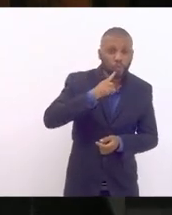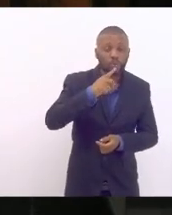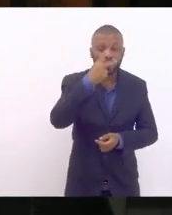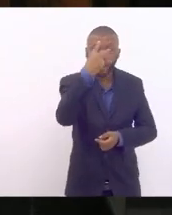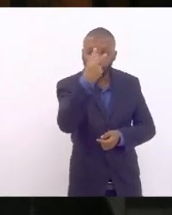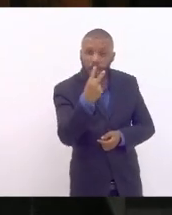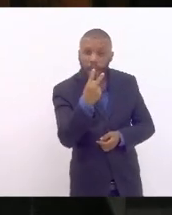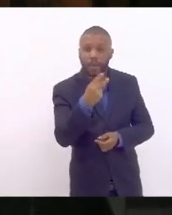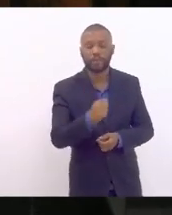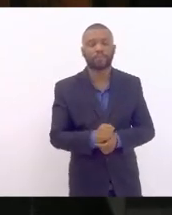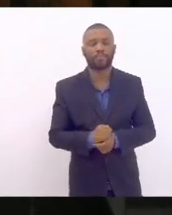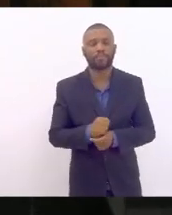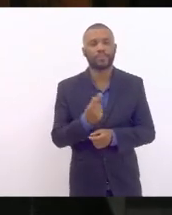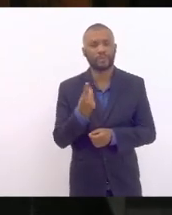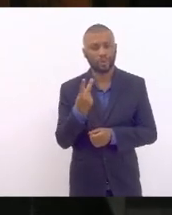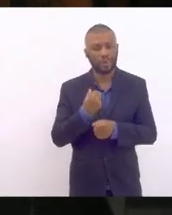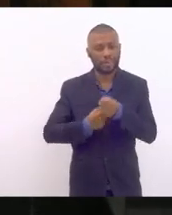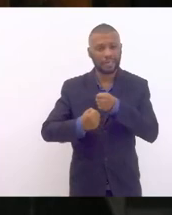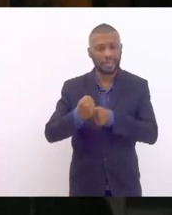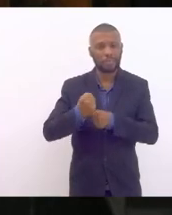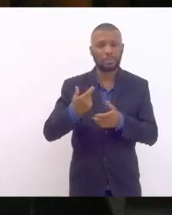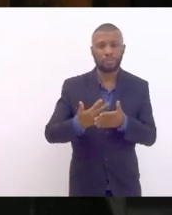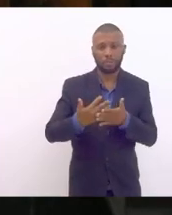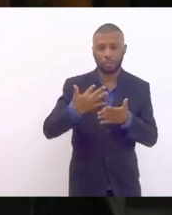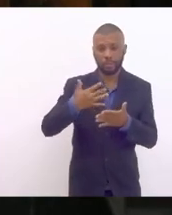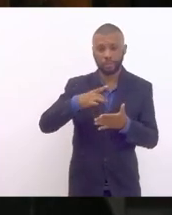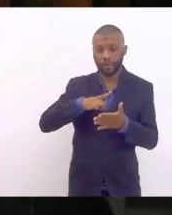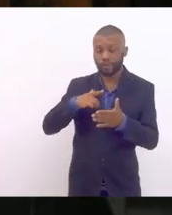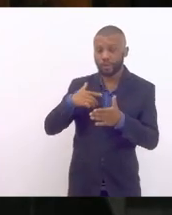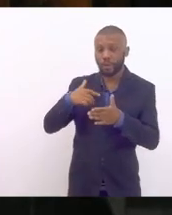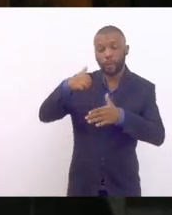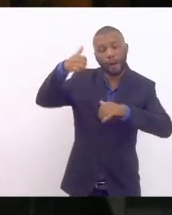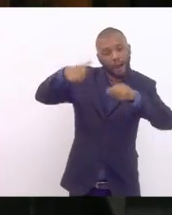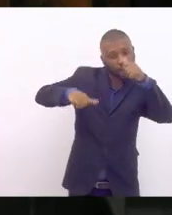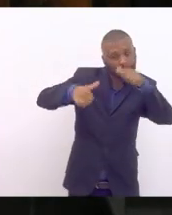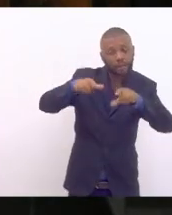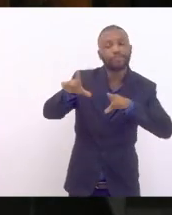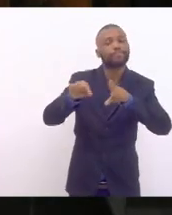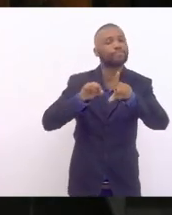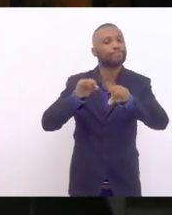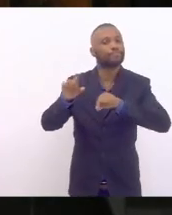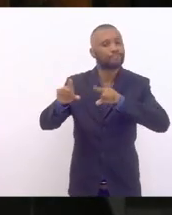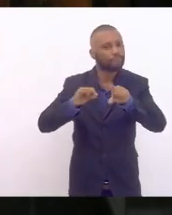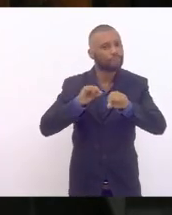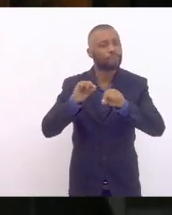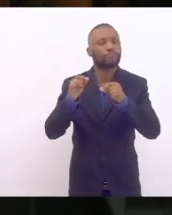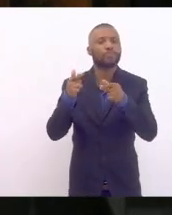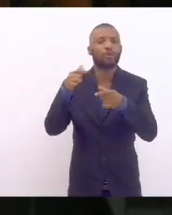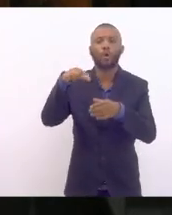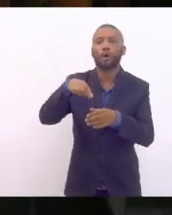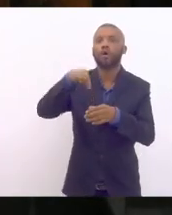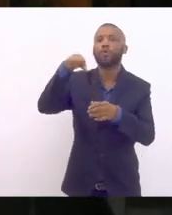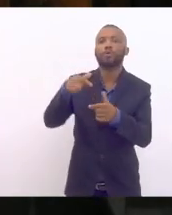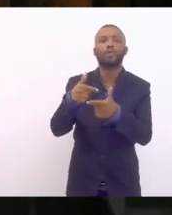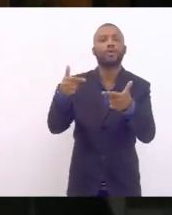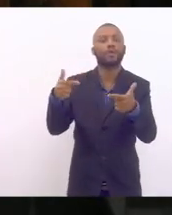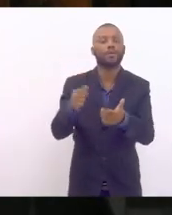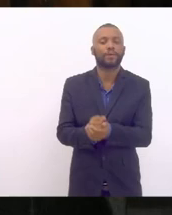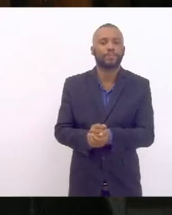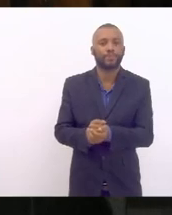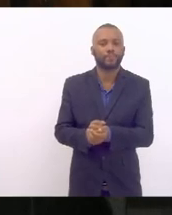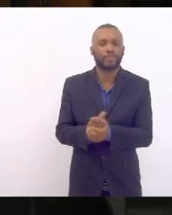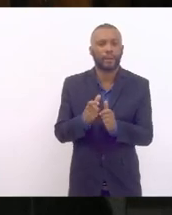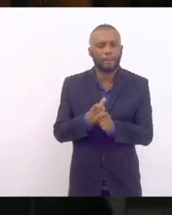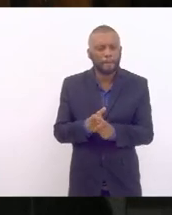e como nesses últimos dois anos nós tivemos um processo seletivo o sorteio grande